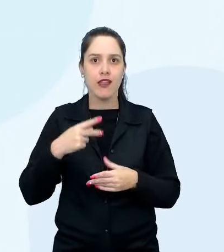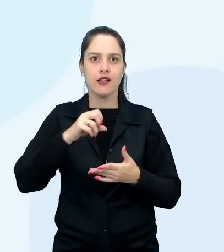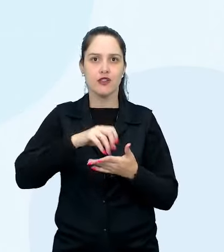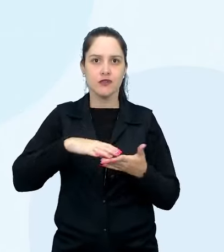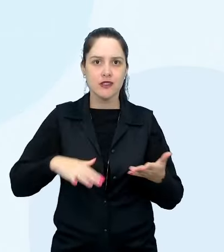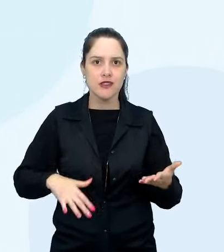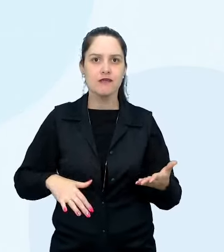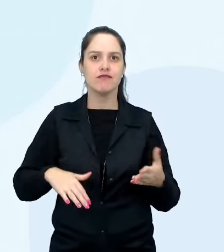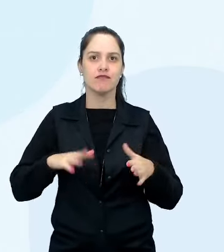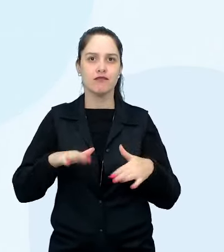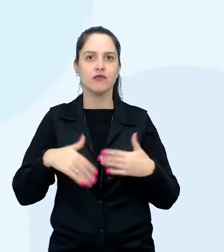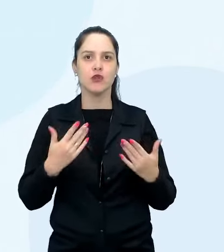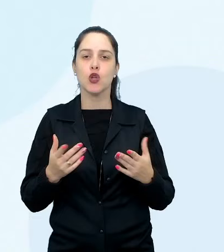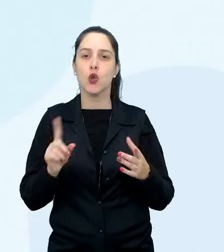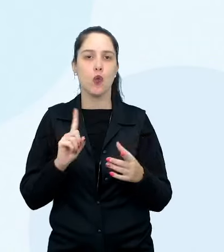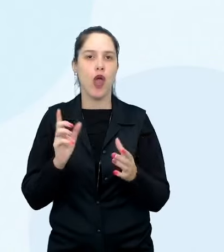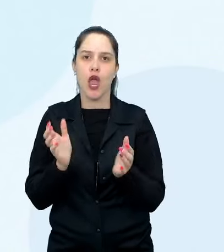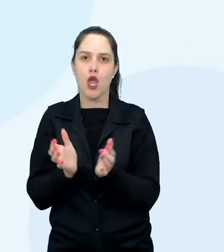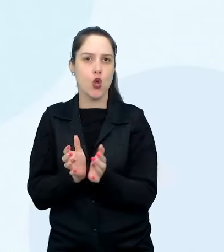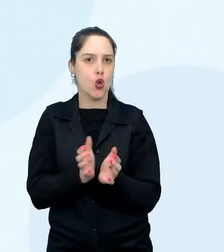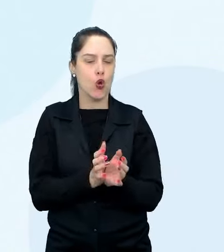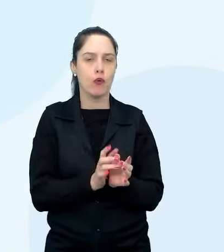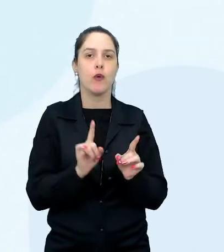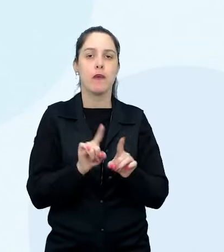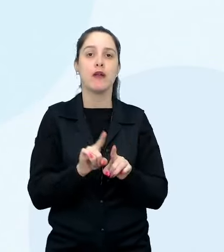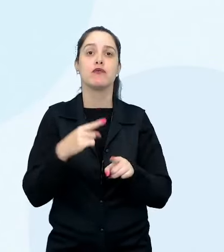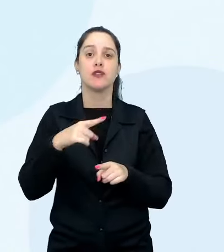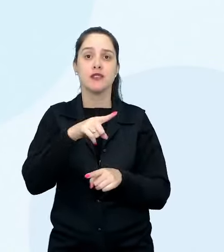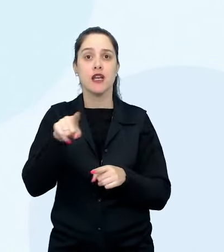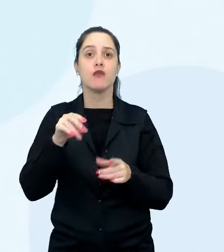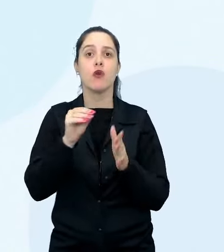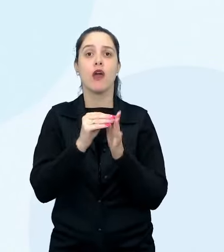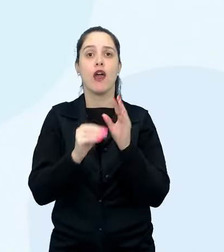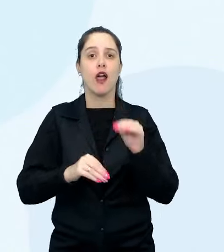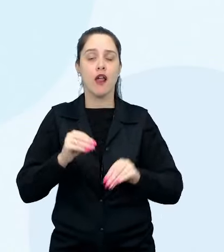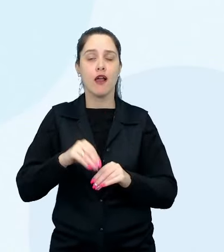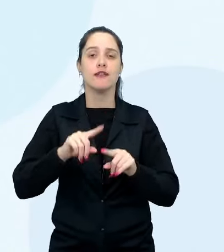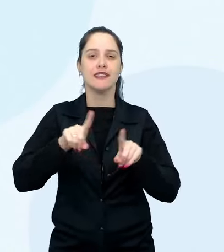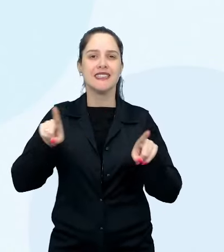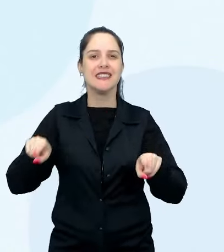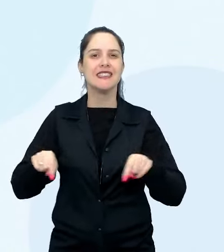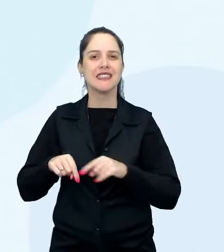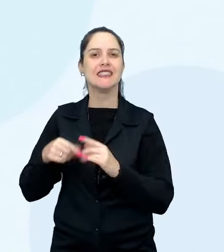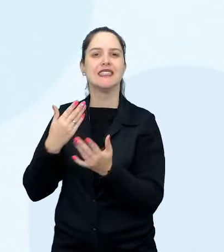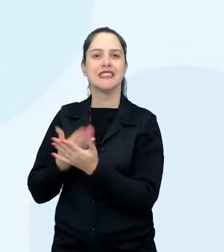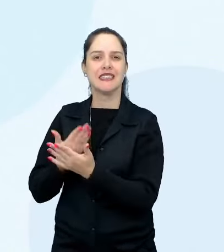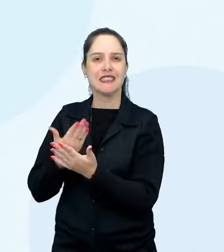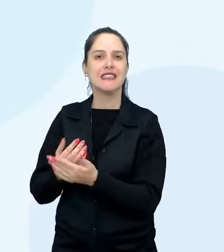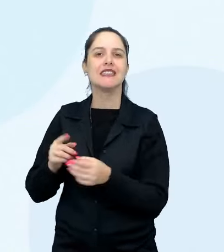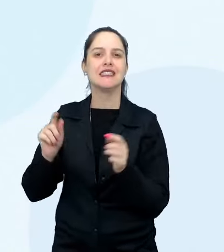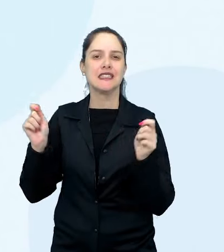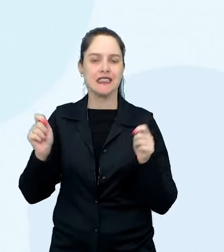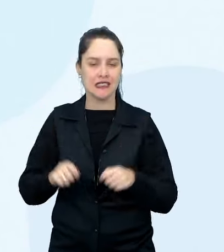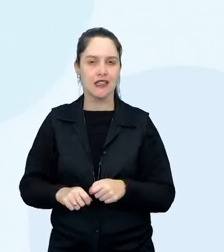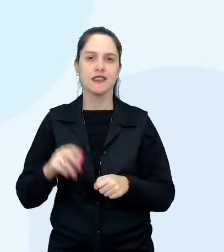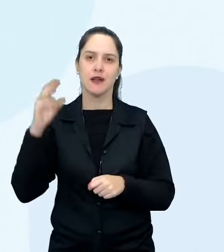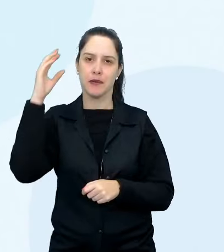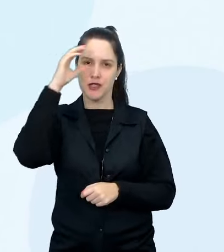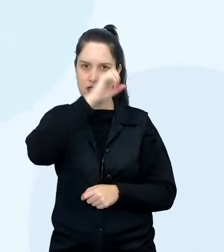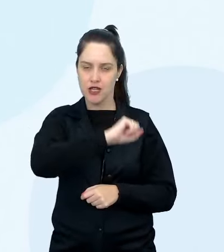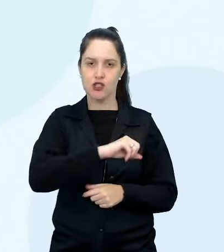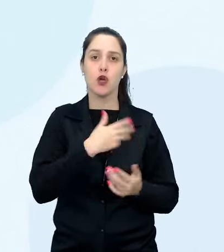atividades, do trabalho em grupo, do que vocês elaboraram na sala de aula e na mediação aí dessa aprendizagem.